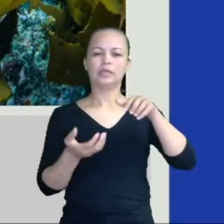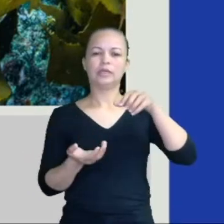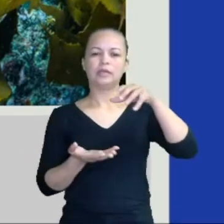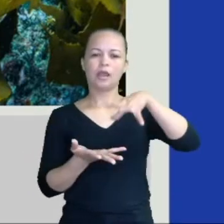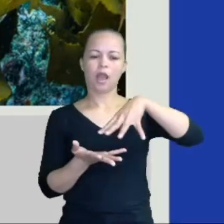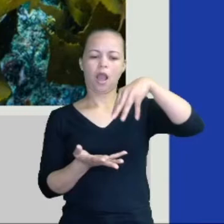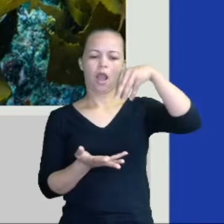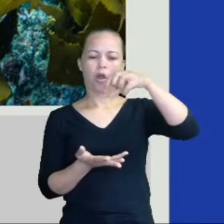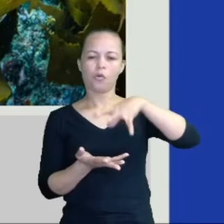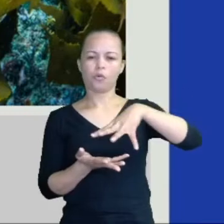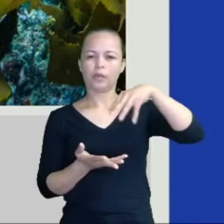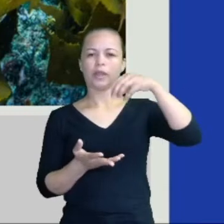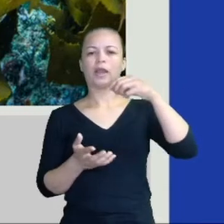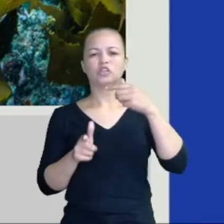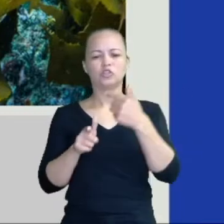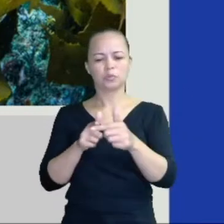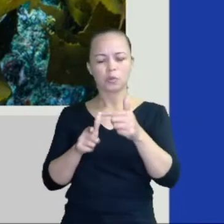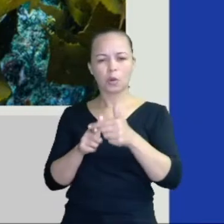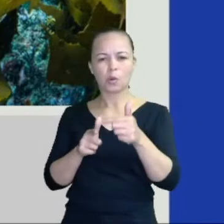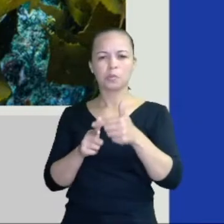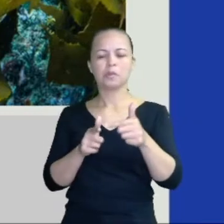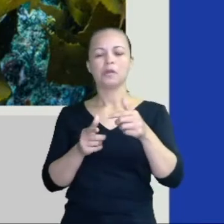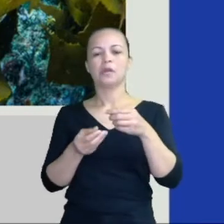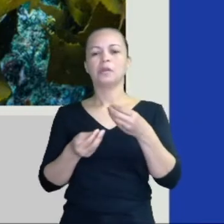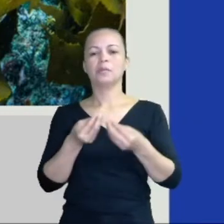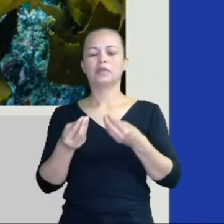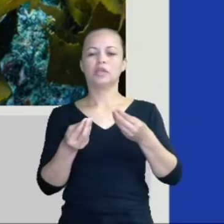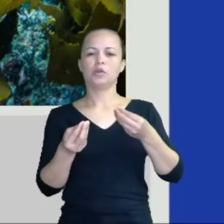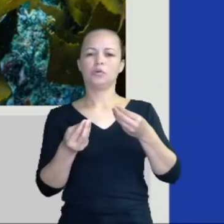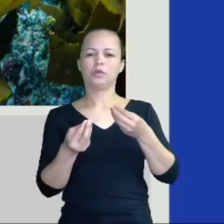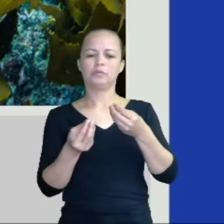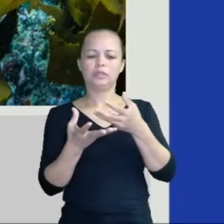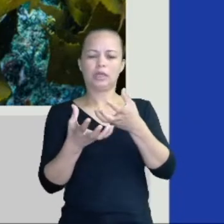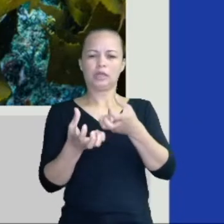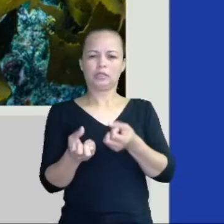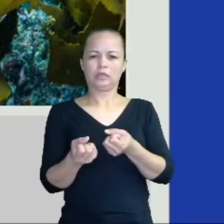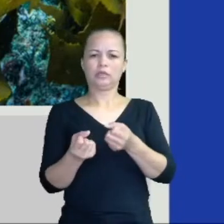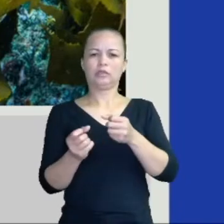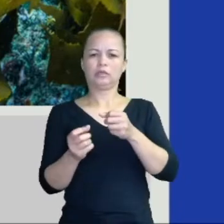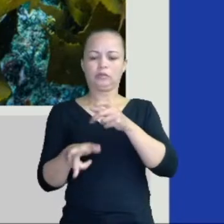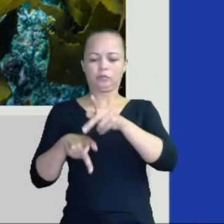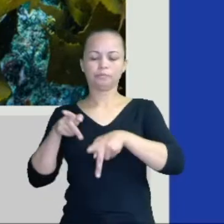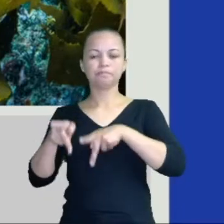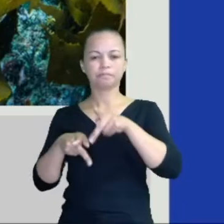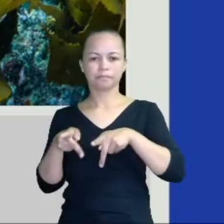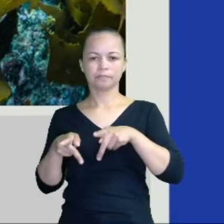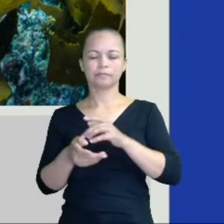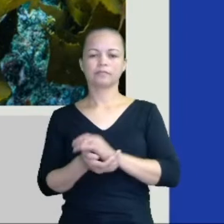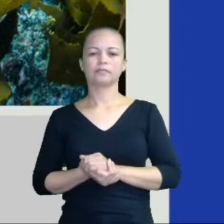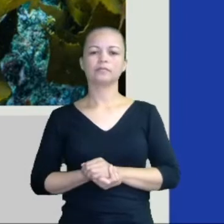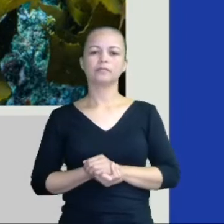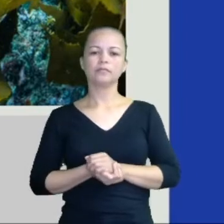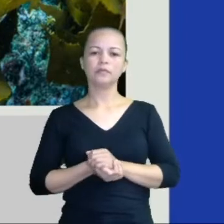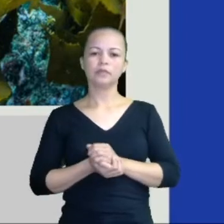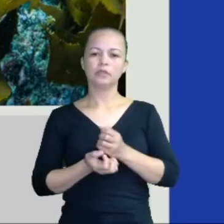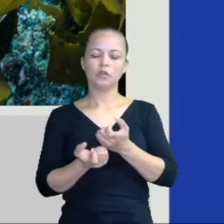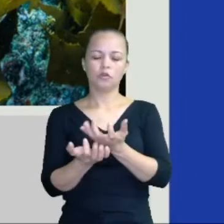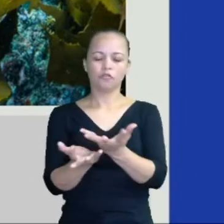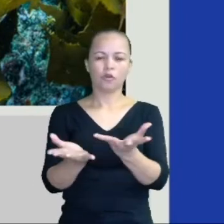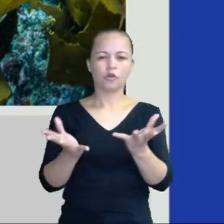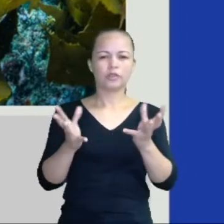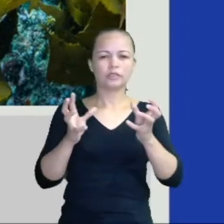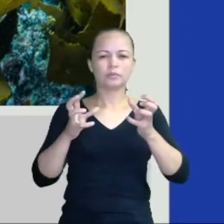algas prejudiciais ao limitar a sua densidade populacional. O florescimento de